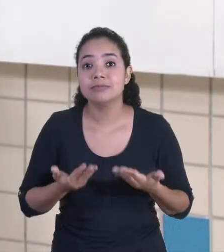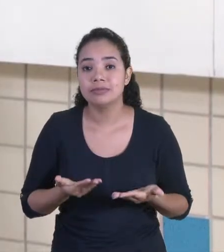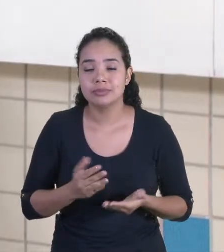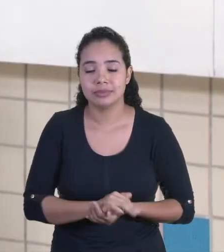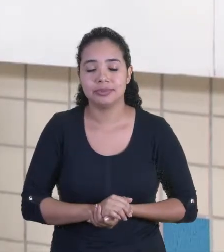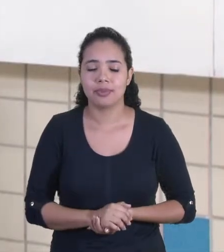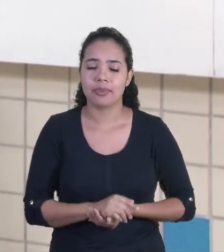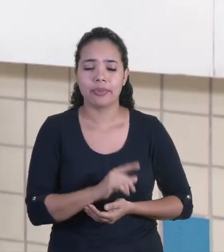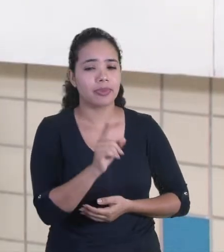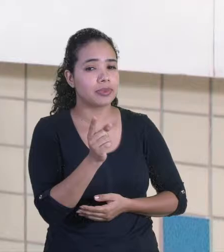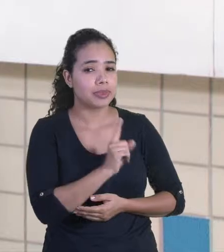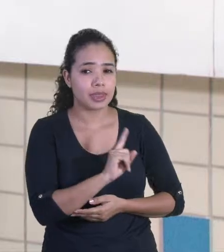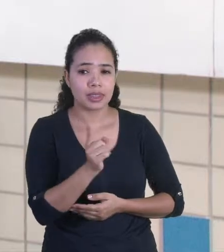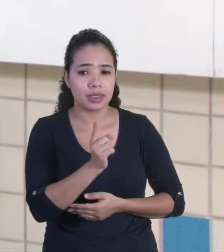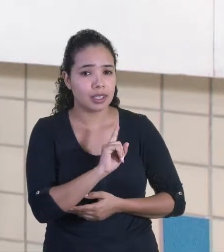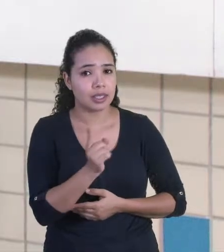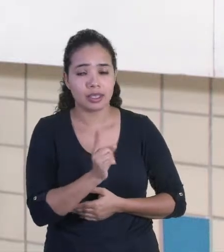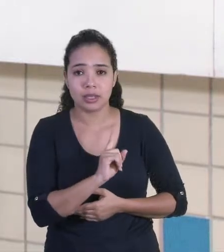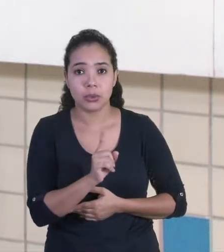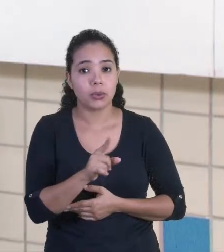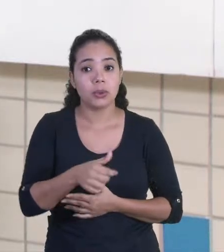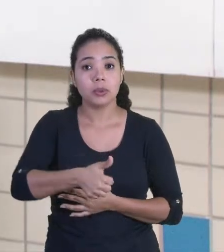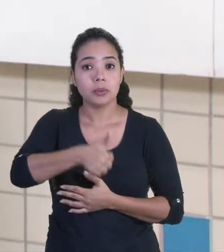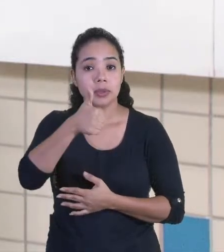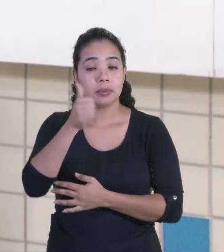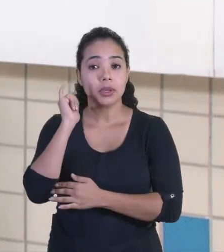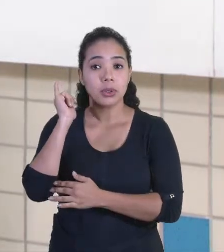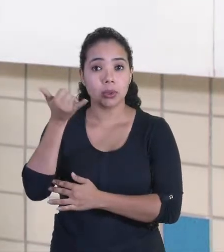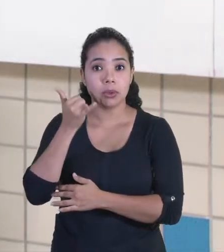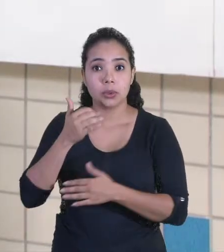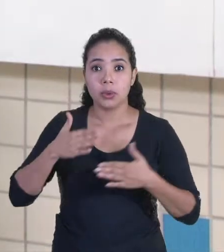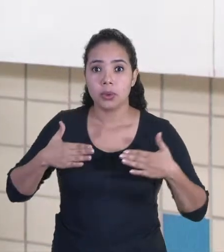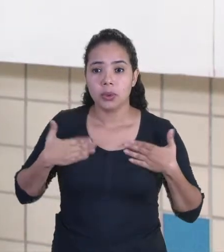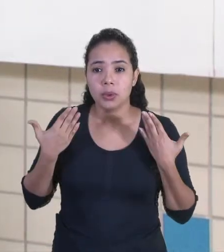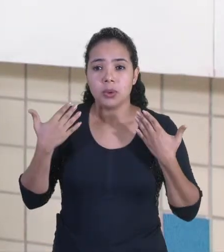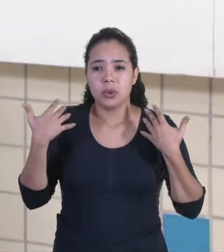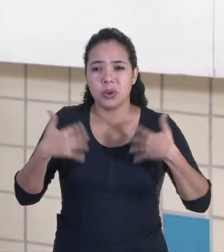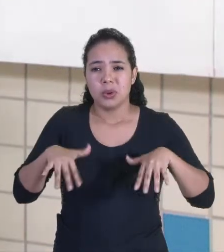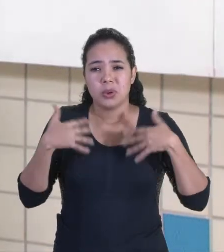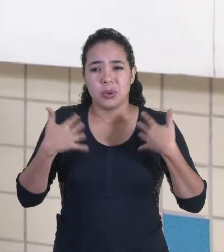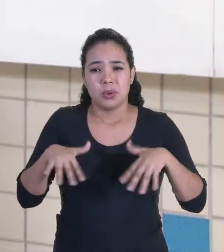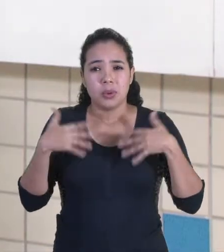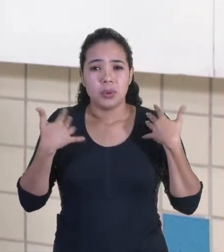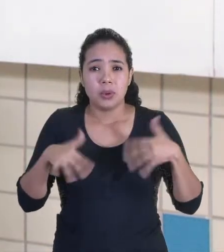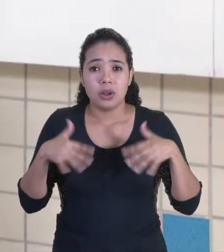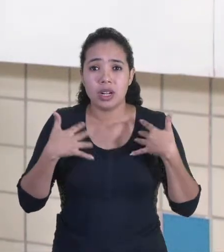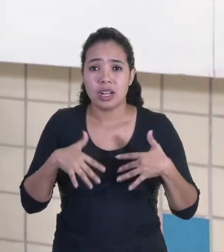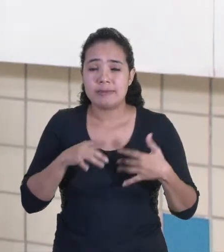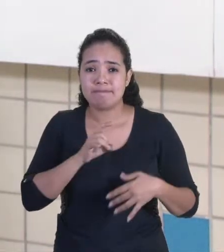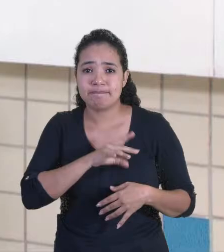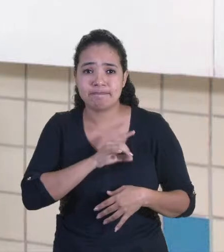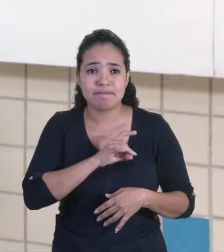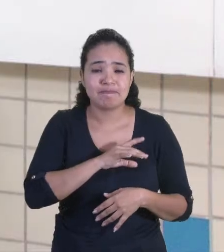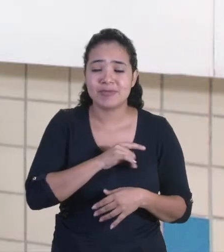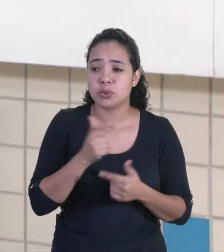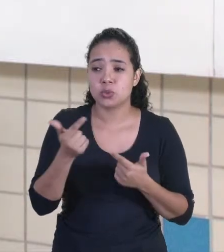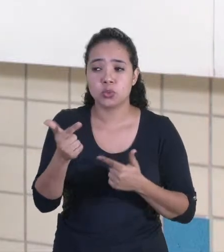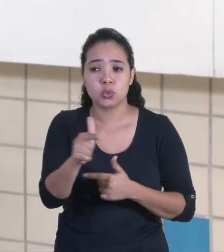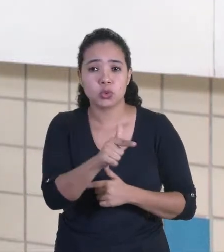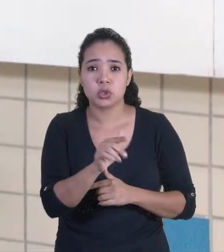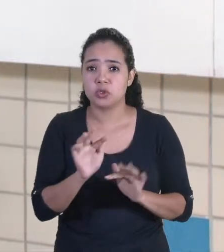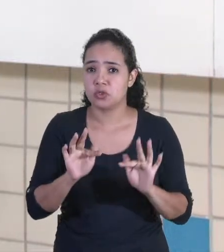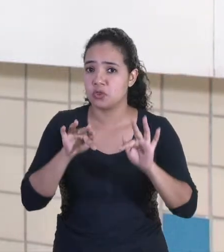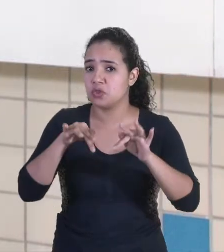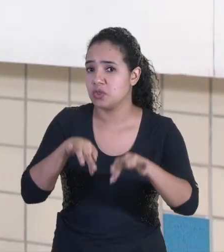Não, Fava. Os primeiros contos eram assustadores. Não haviam tanto final felizes e nem